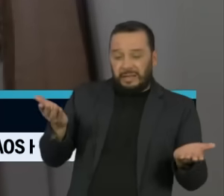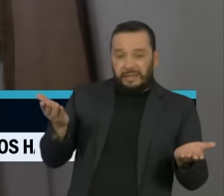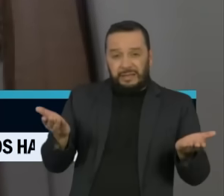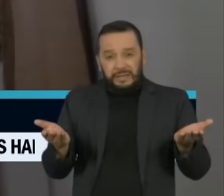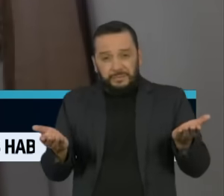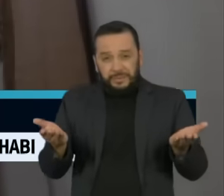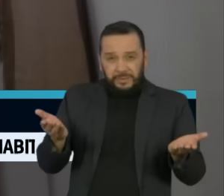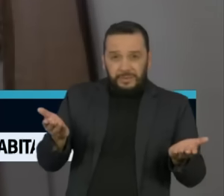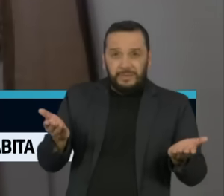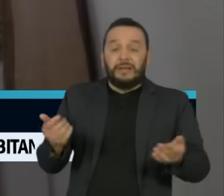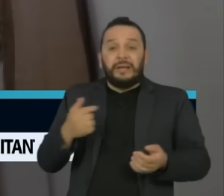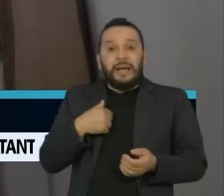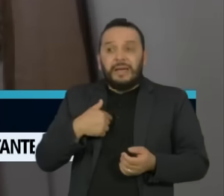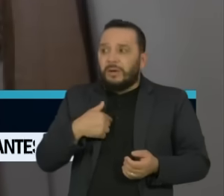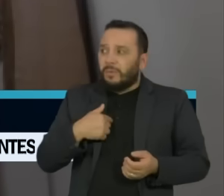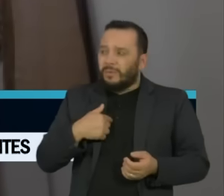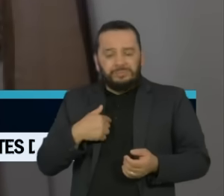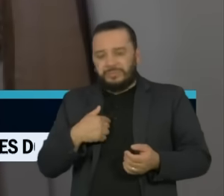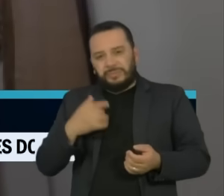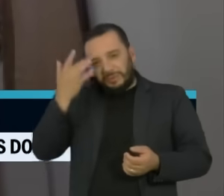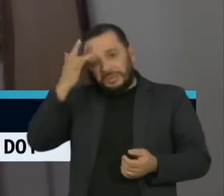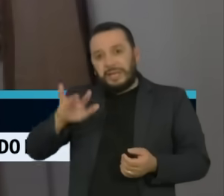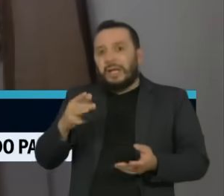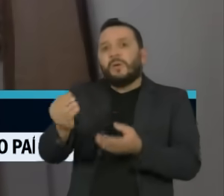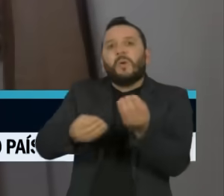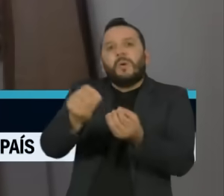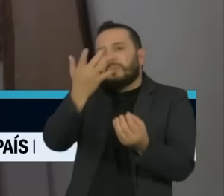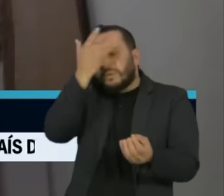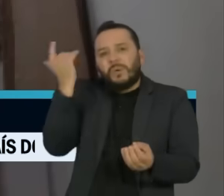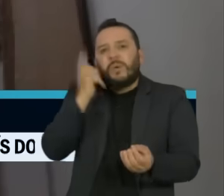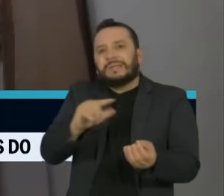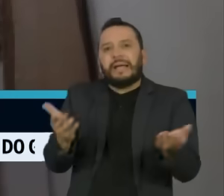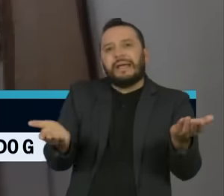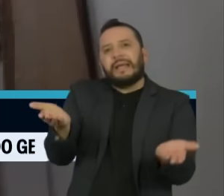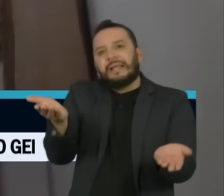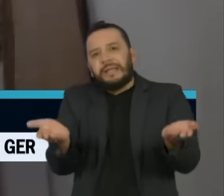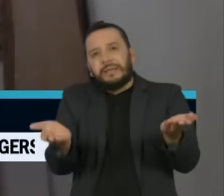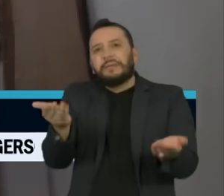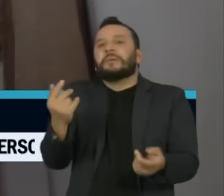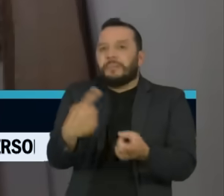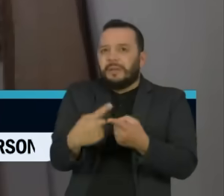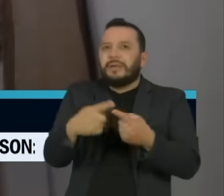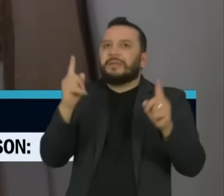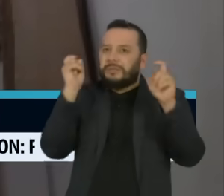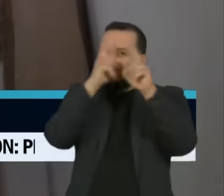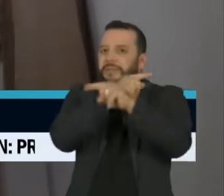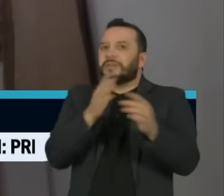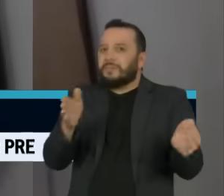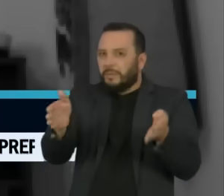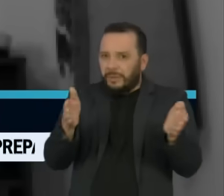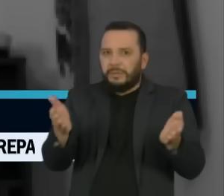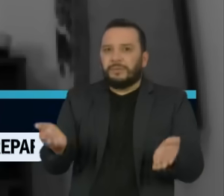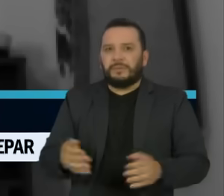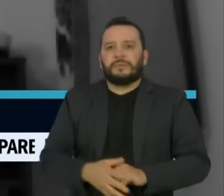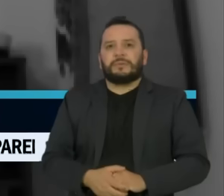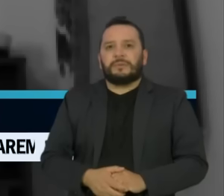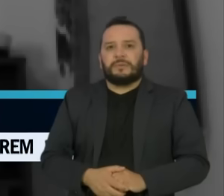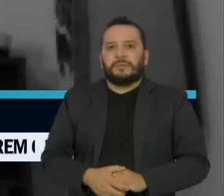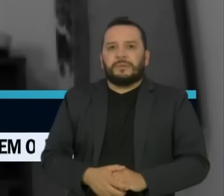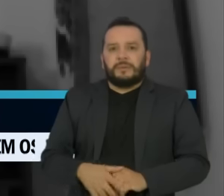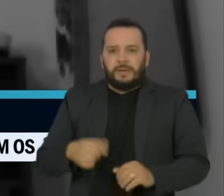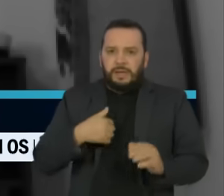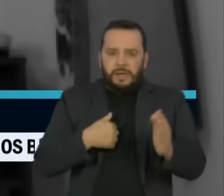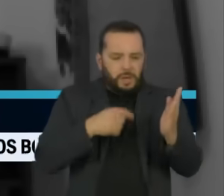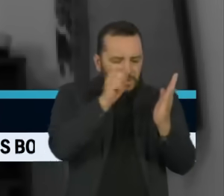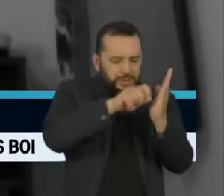conhecer essa pessoa e saber como ela faz para ficar desse jeito, porque eu acho que tá difícil, assim. Eu não escrevo